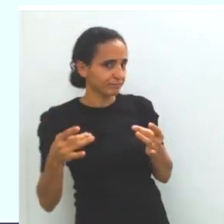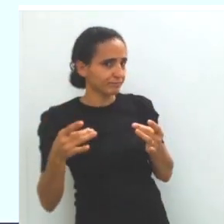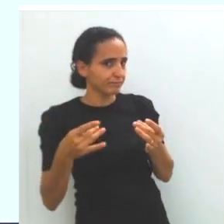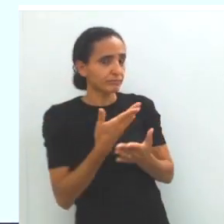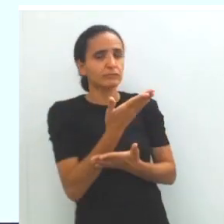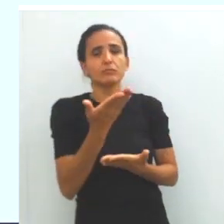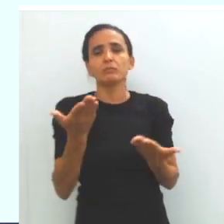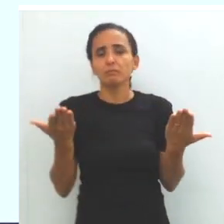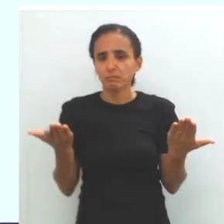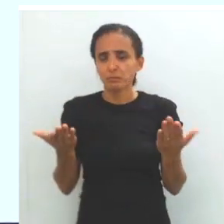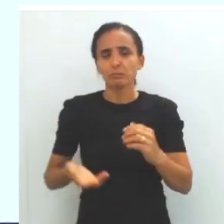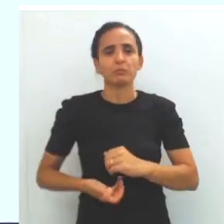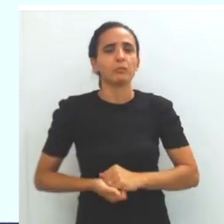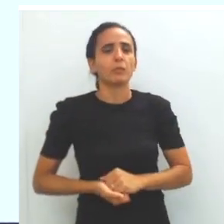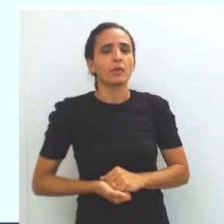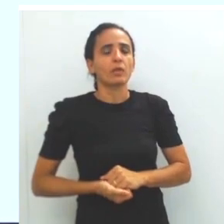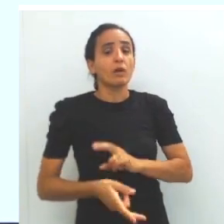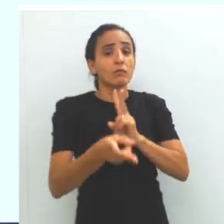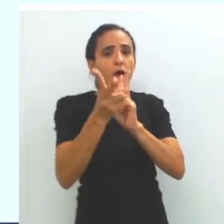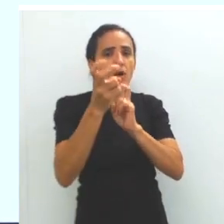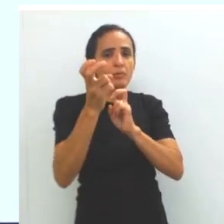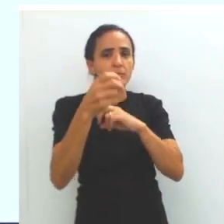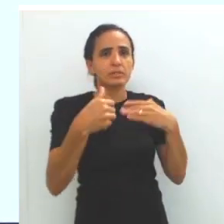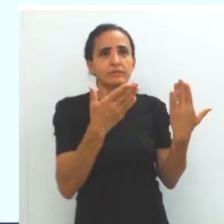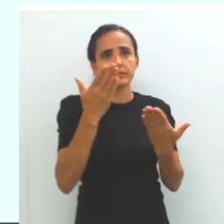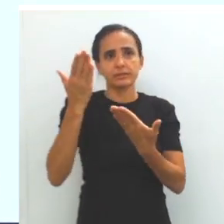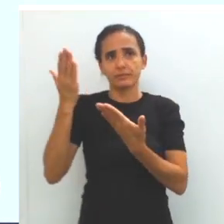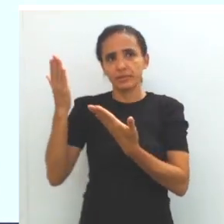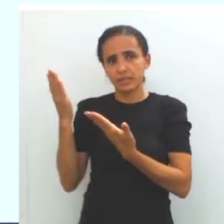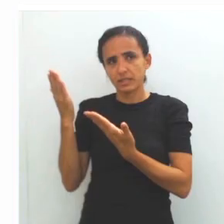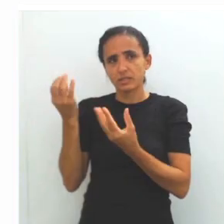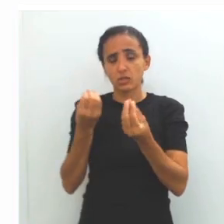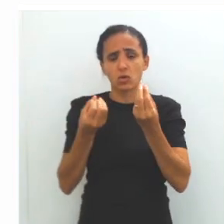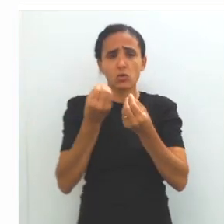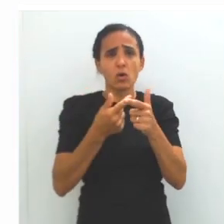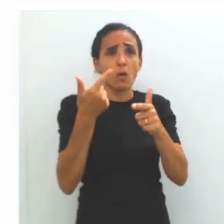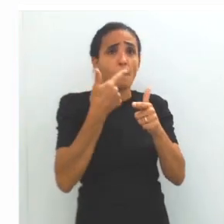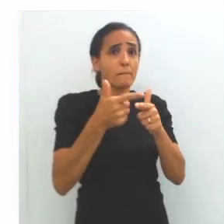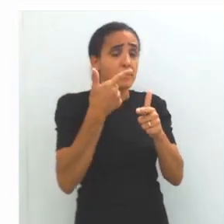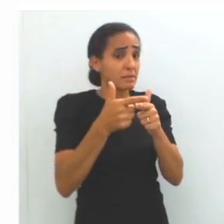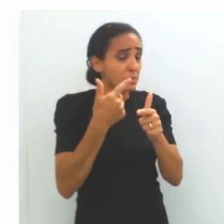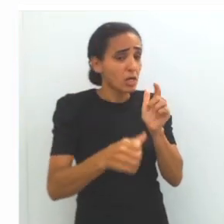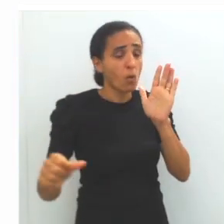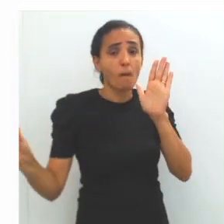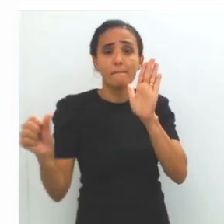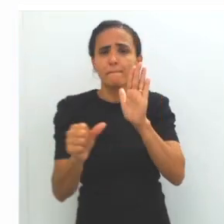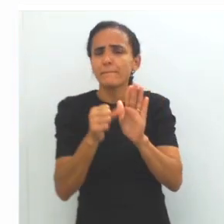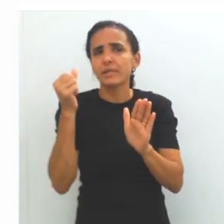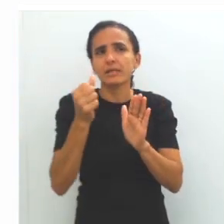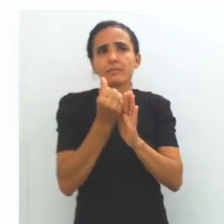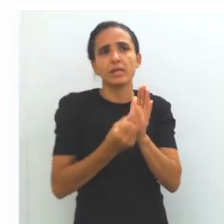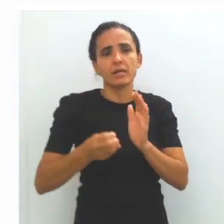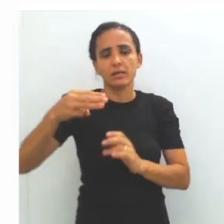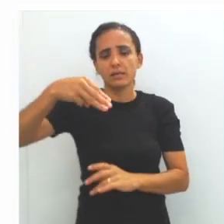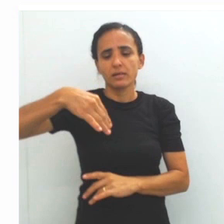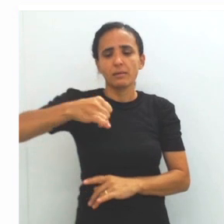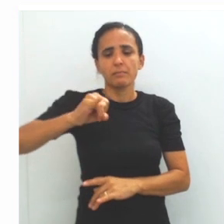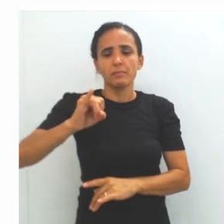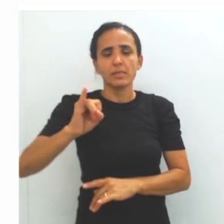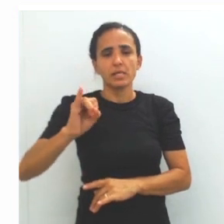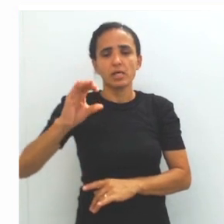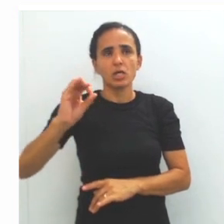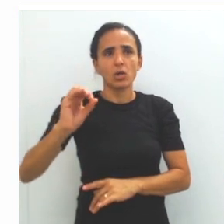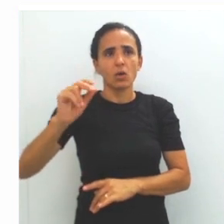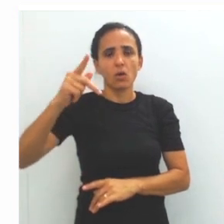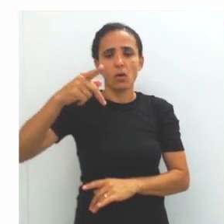existe. Vamos lá. Vamos observar a imagem comigo. O primeiro problema de visão é um problema chamado